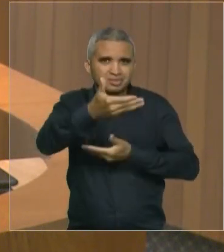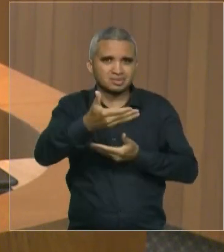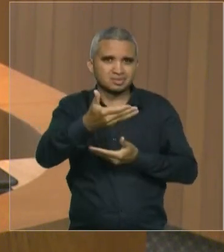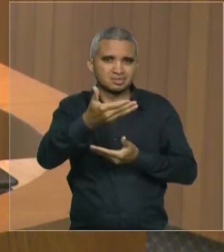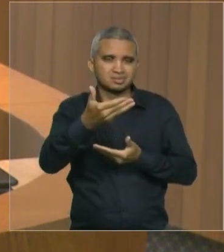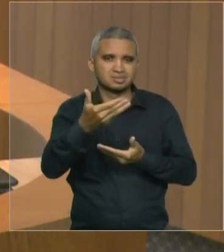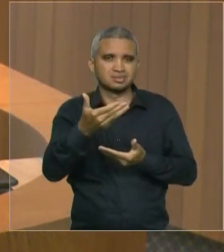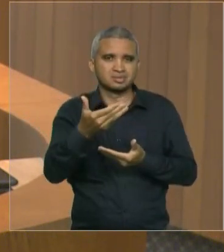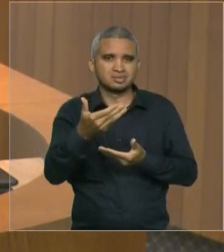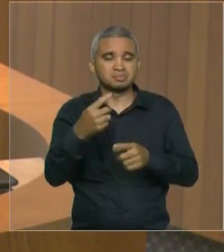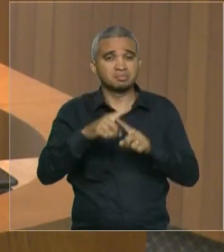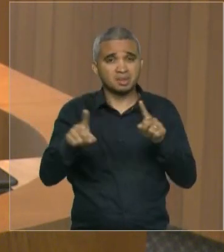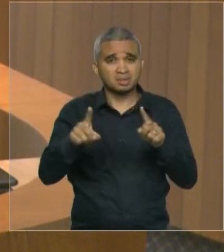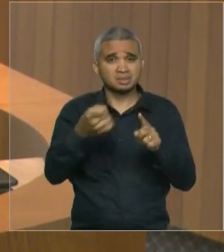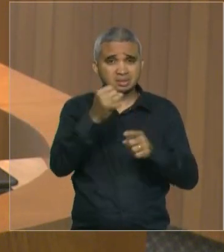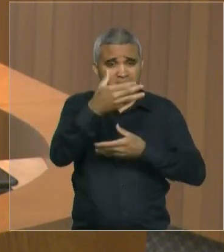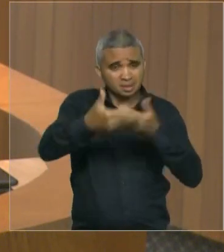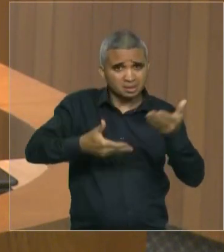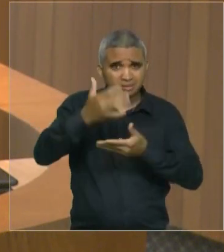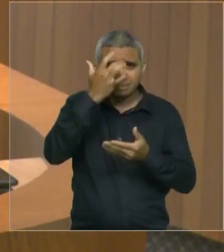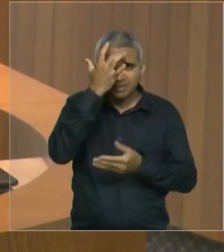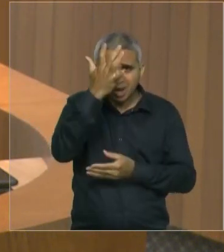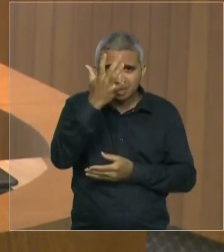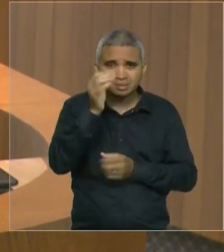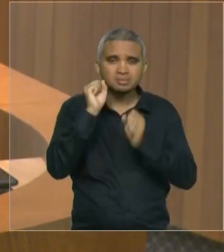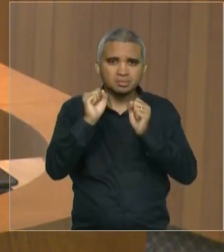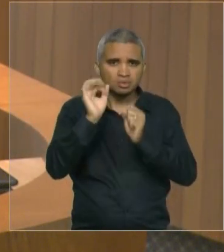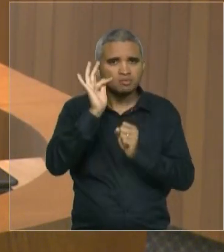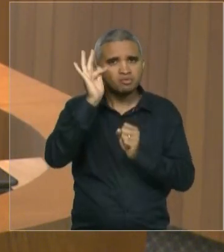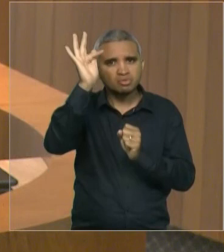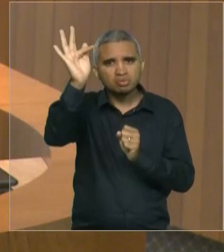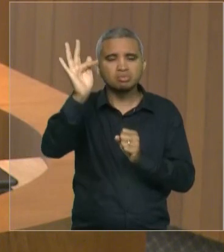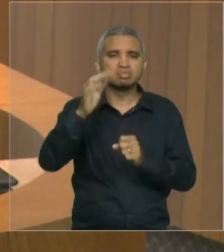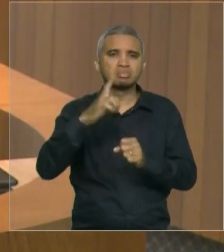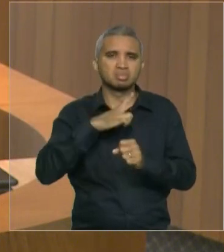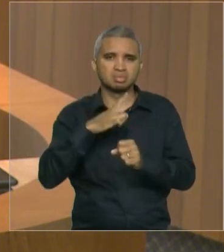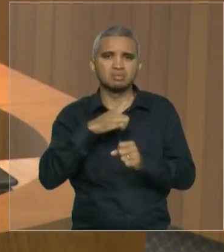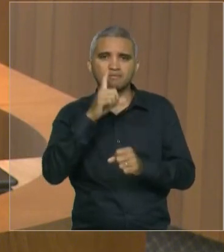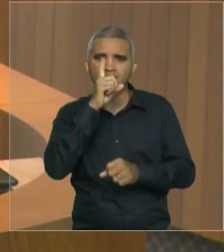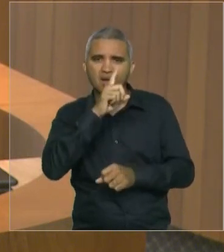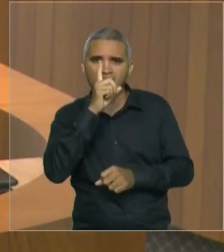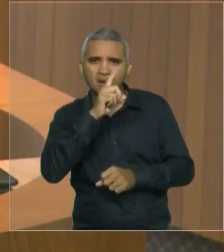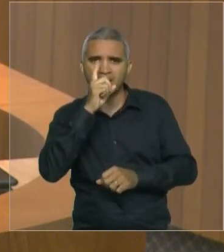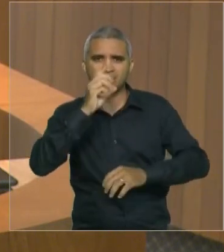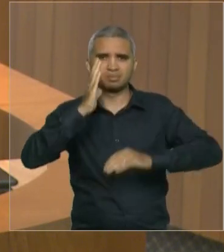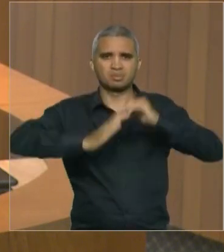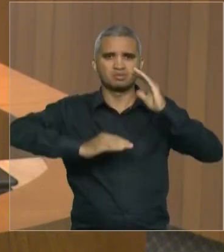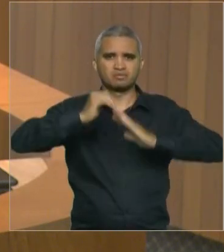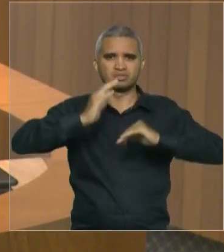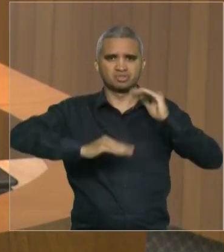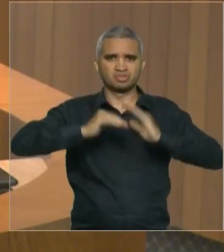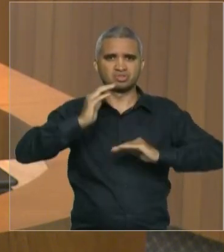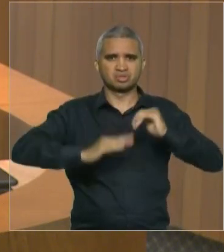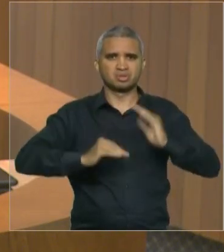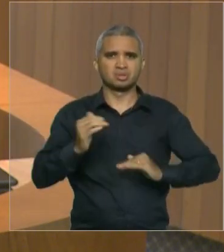SUS, a dignidade das administrações públicas. Como é que você vai